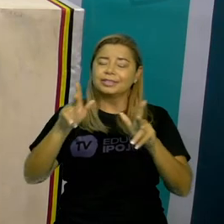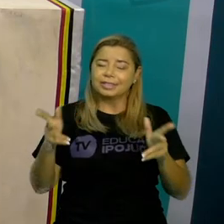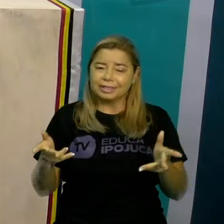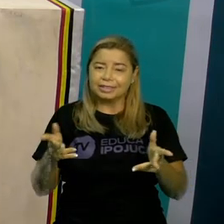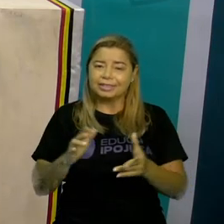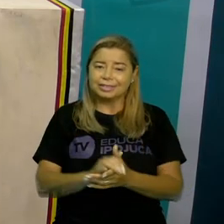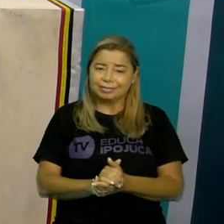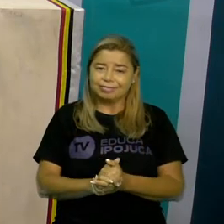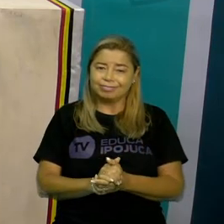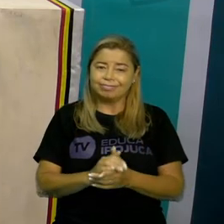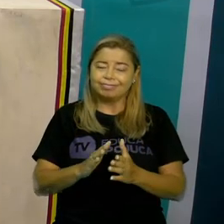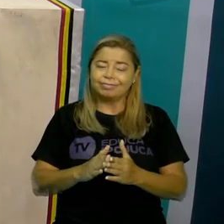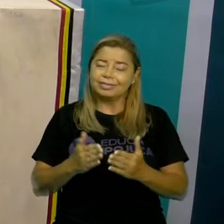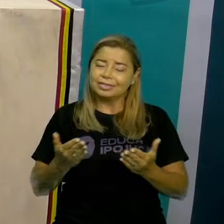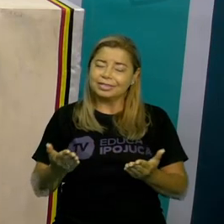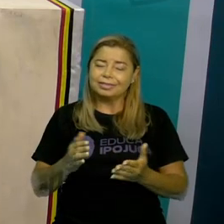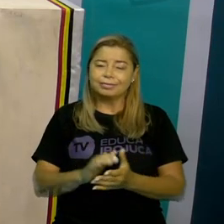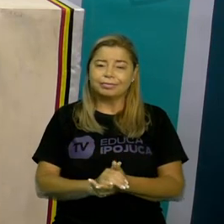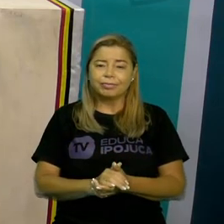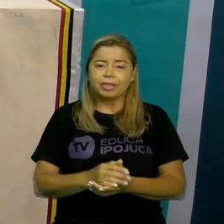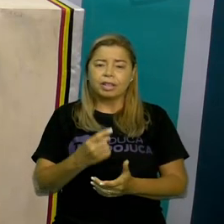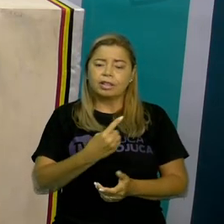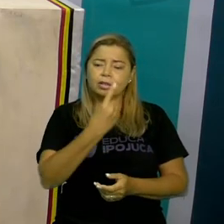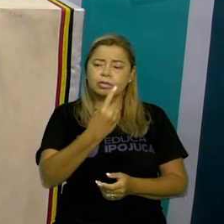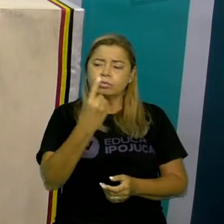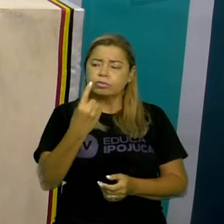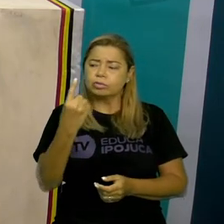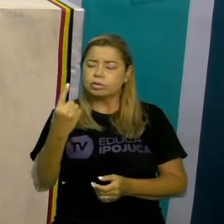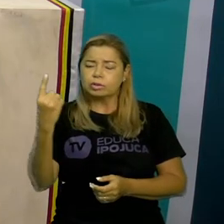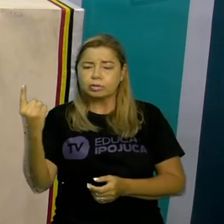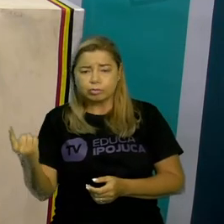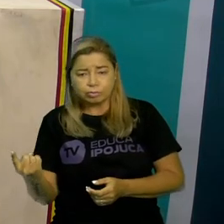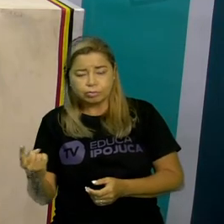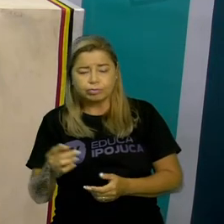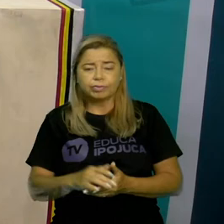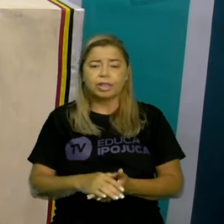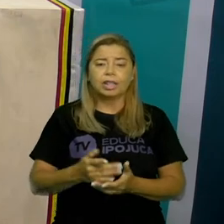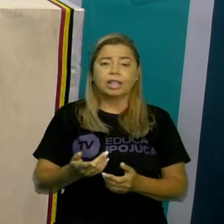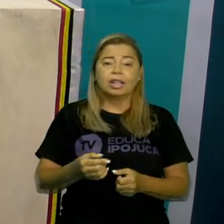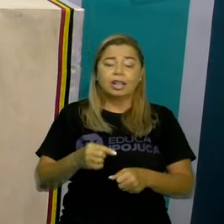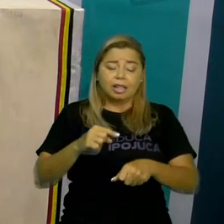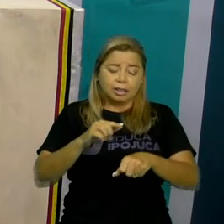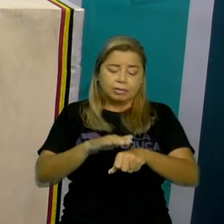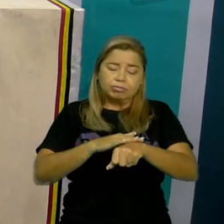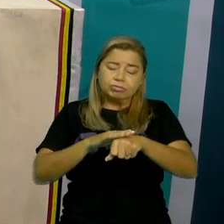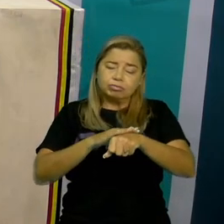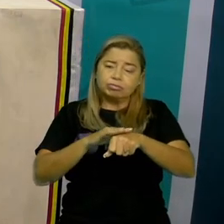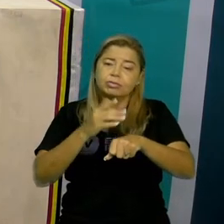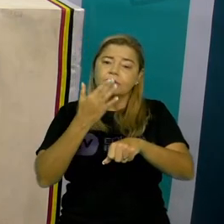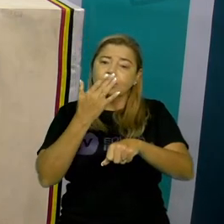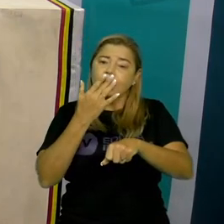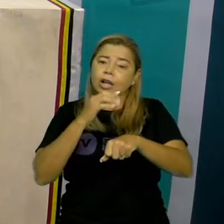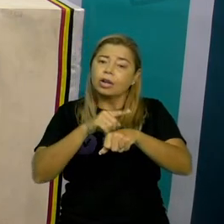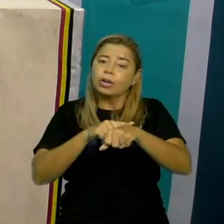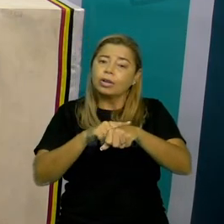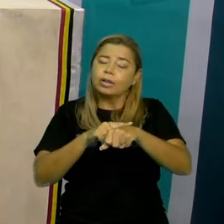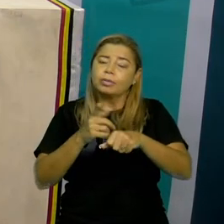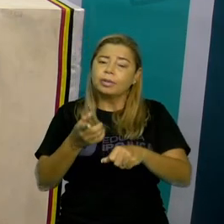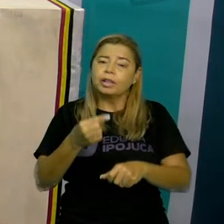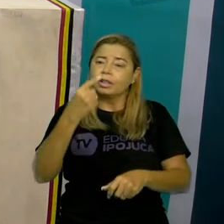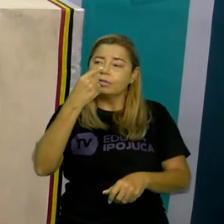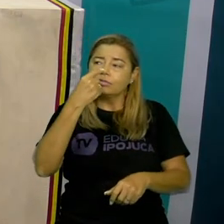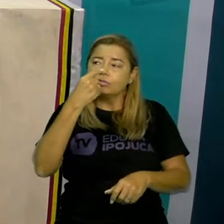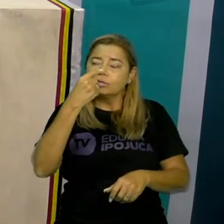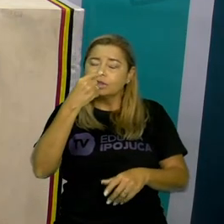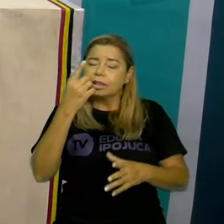jeitinho que é, né? Com o seu jeitinho do cabelo, a cor da pele, a cor dos olhos, o jeitinho do nariz,